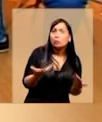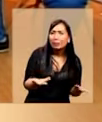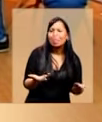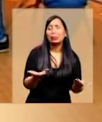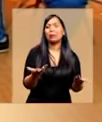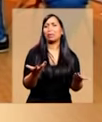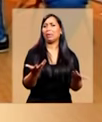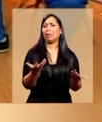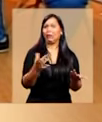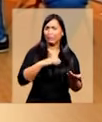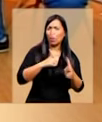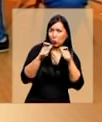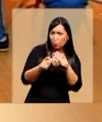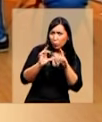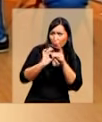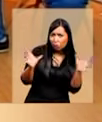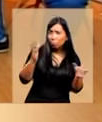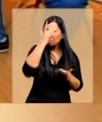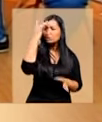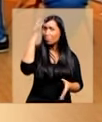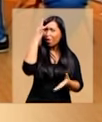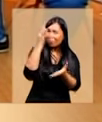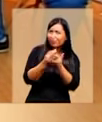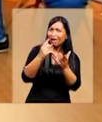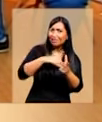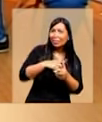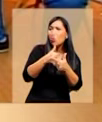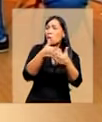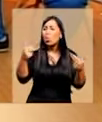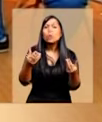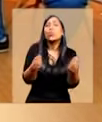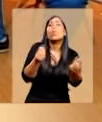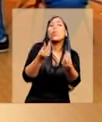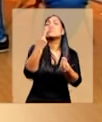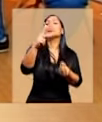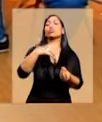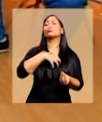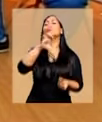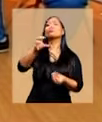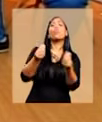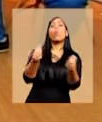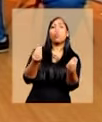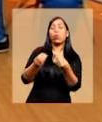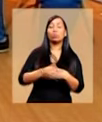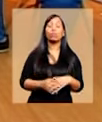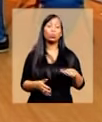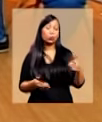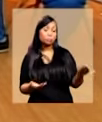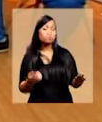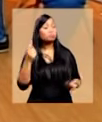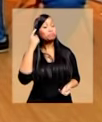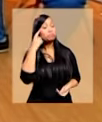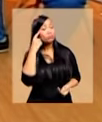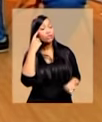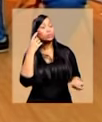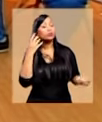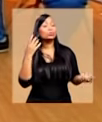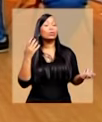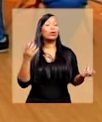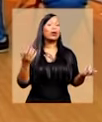fé? Há espaço na vida do ateu para ter fé em alguma coisa? Como é que é no seu caso? Penso